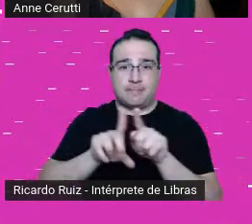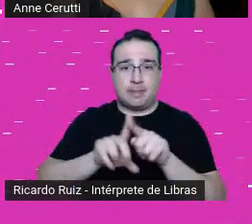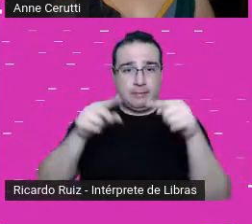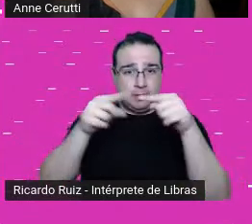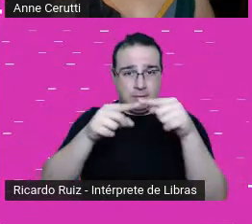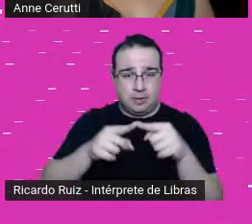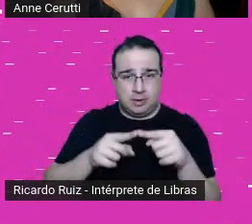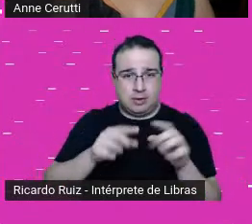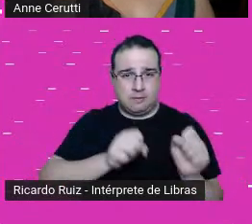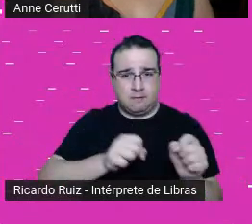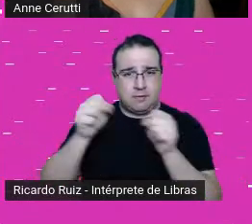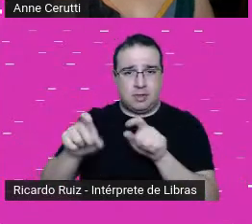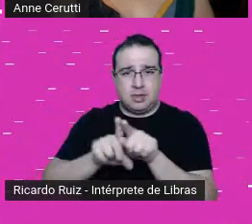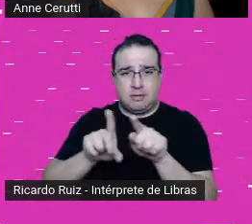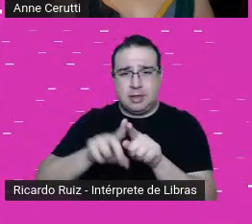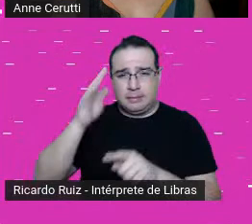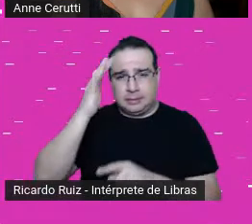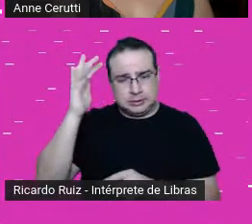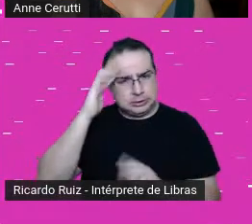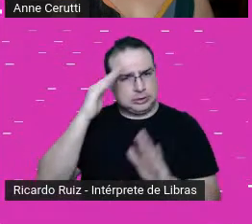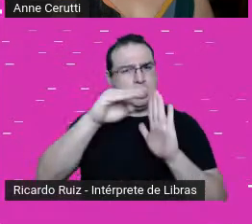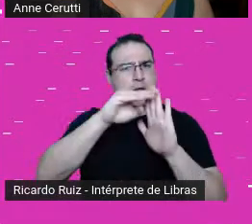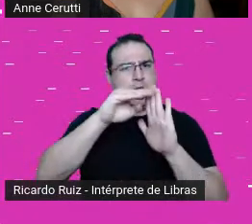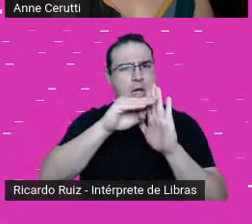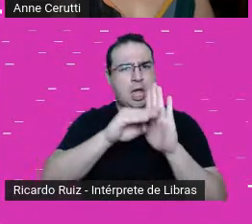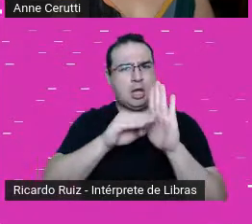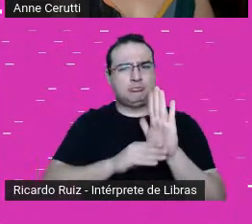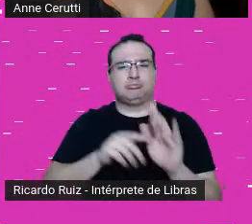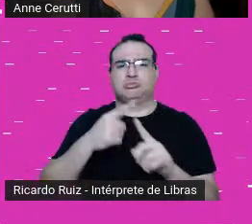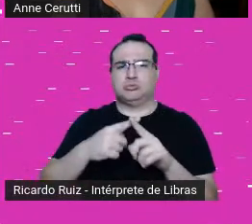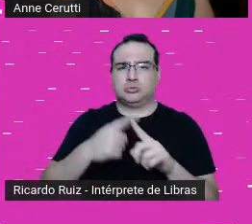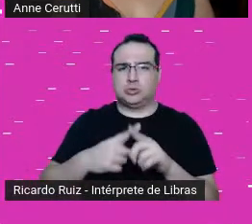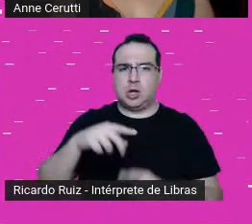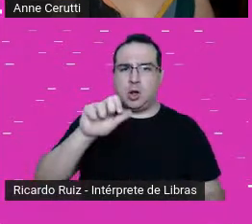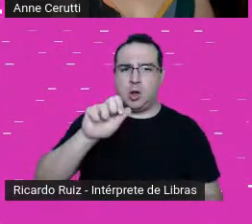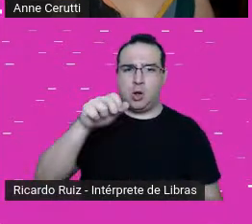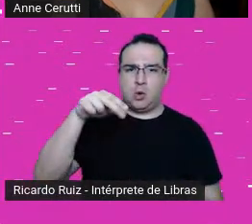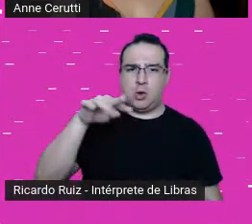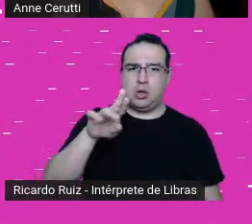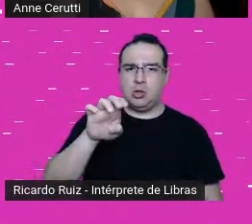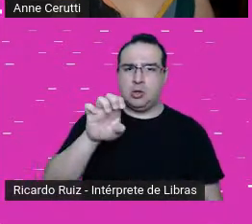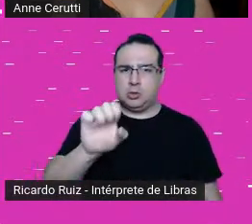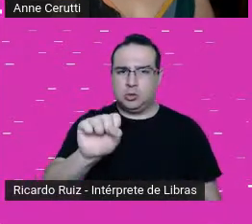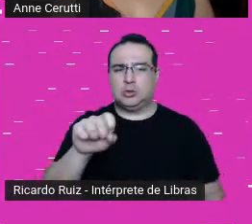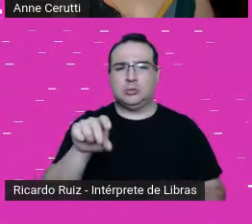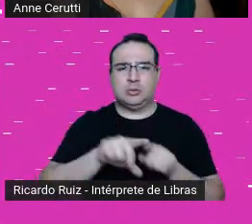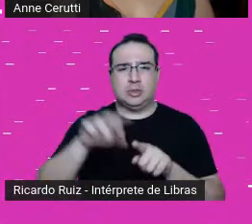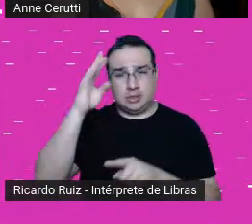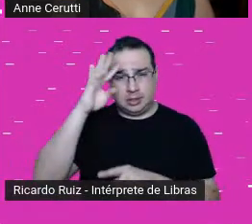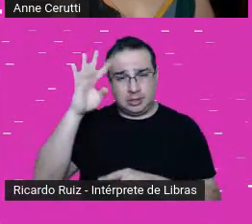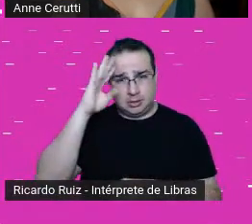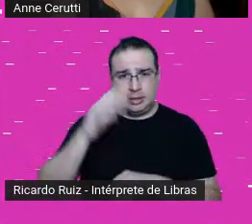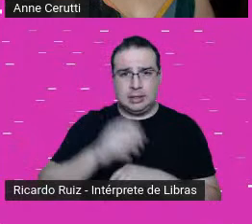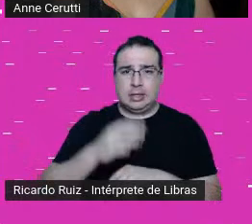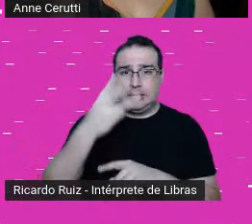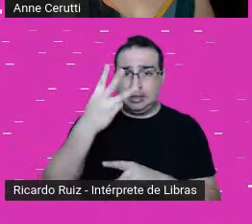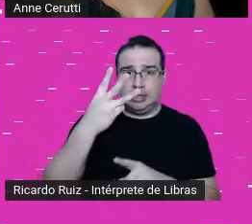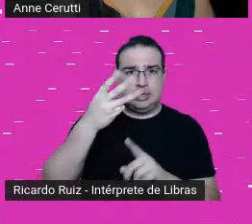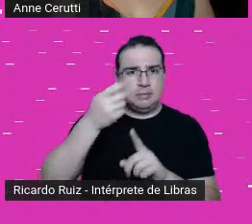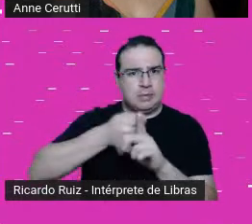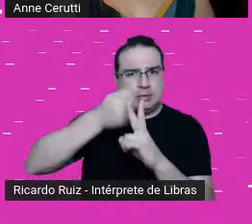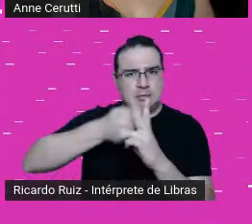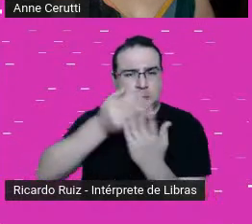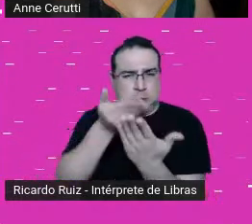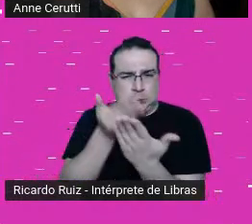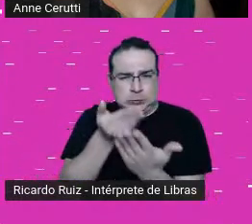Força, eu penso também muito em disciplina quando eu penso no Antunes ou nas coisas que eu ainda faço, isso que a gente falou, a gente ficava 3 meses estudando e